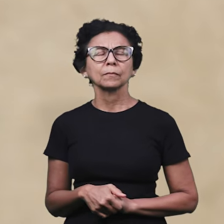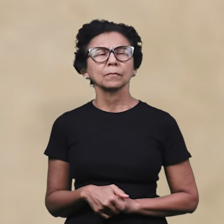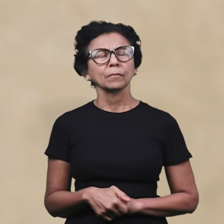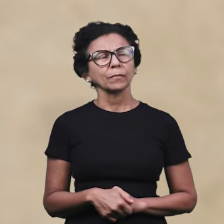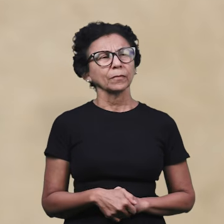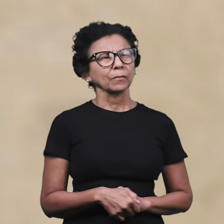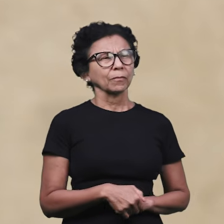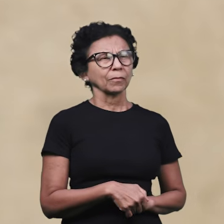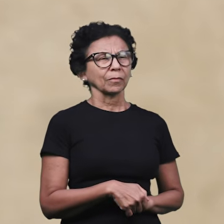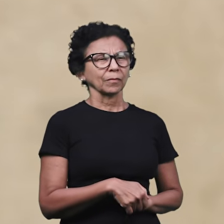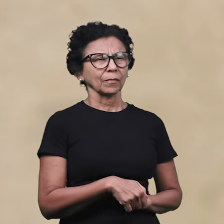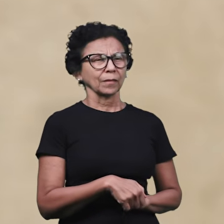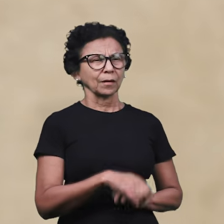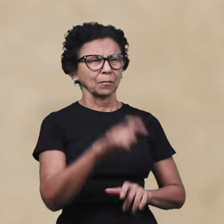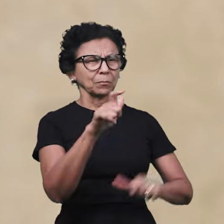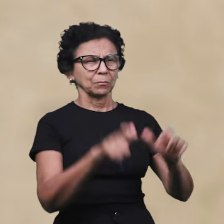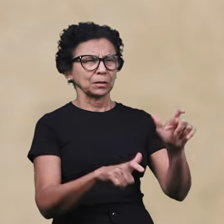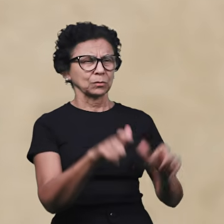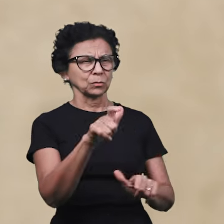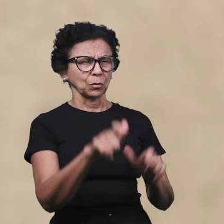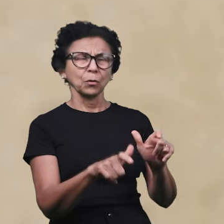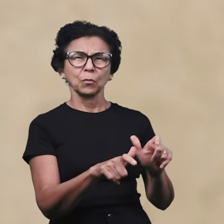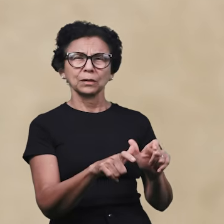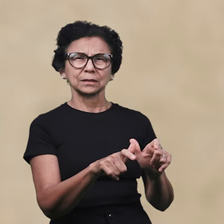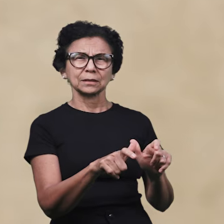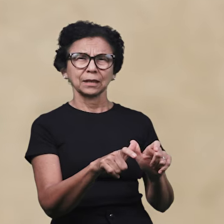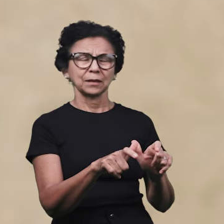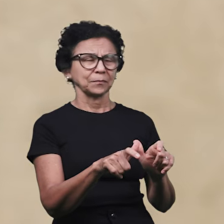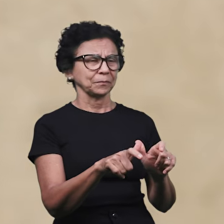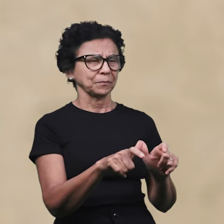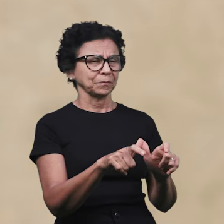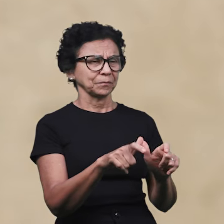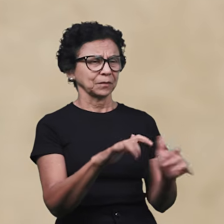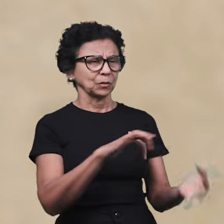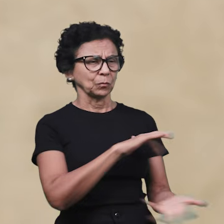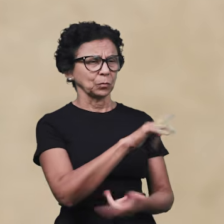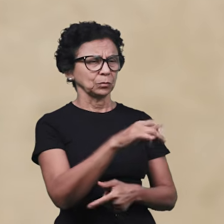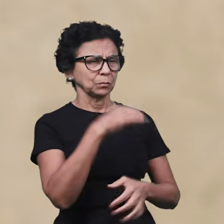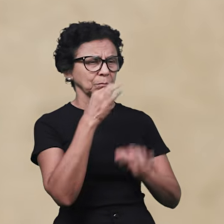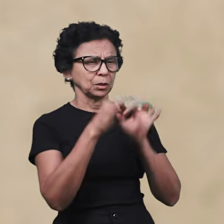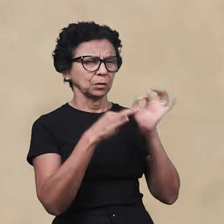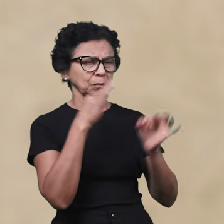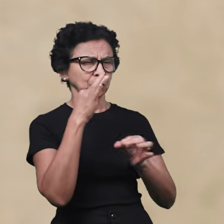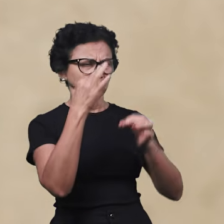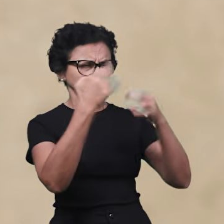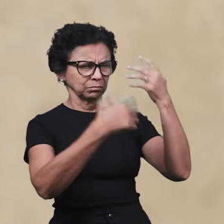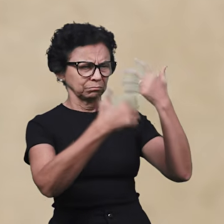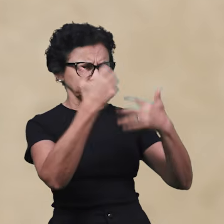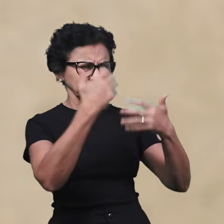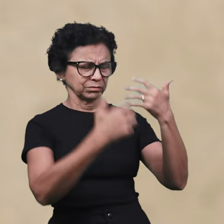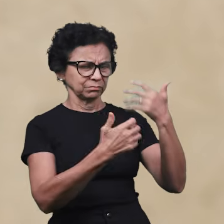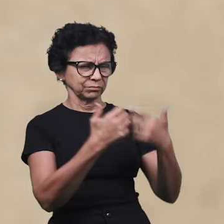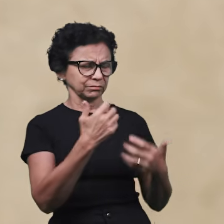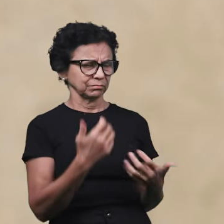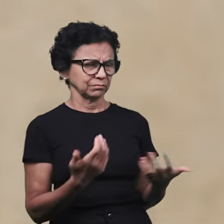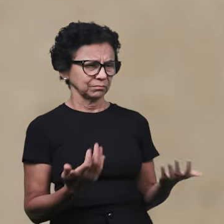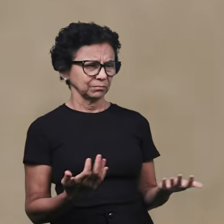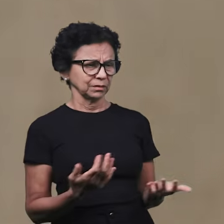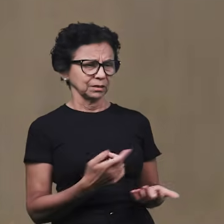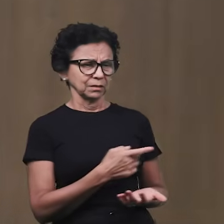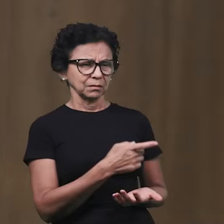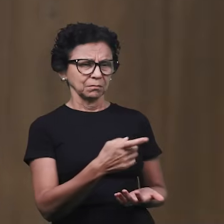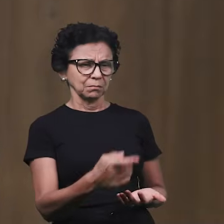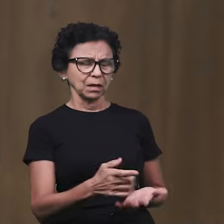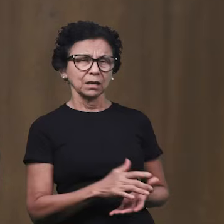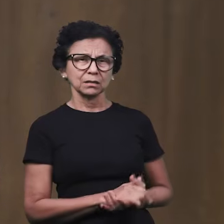mundo, muitas vozes, né? E nenhuma delas é sem significação, ou seja, nenhuma delas é